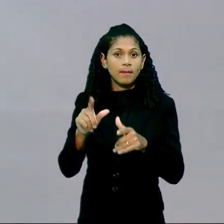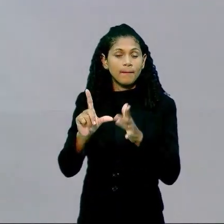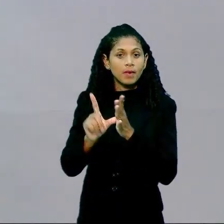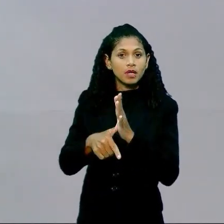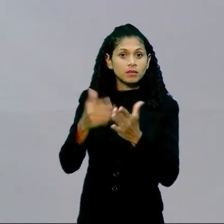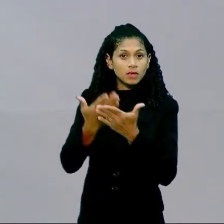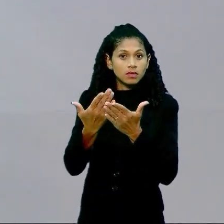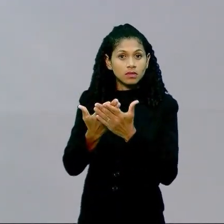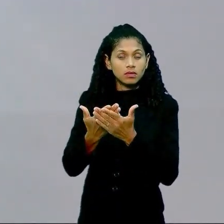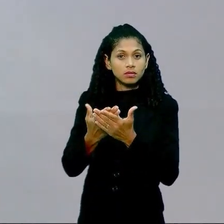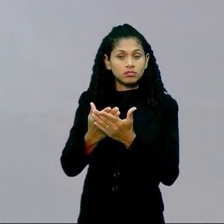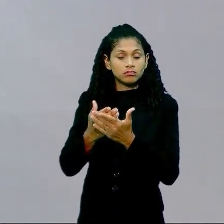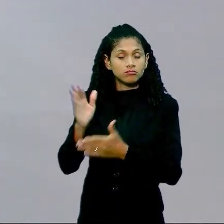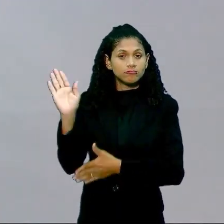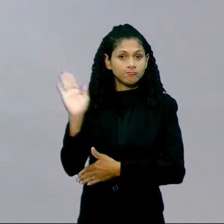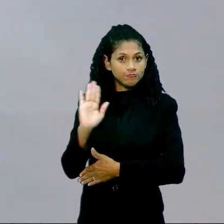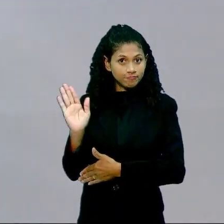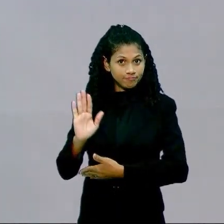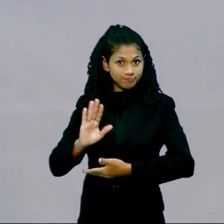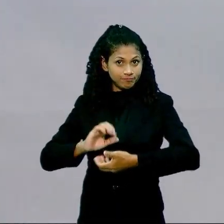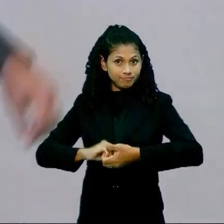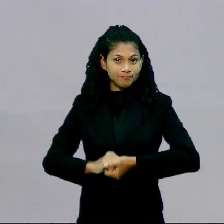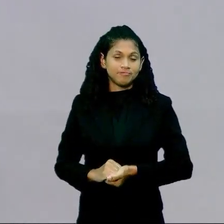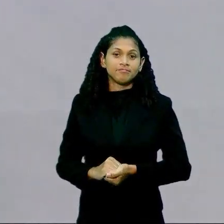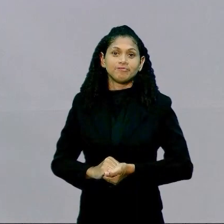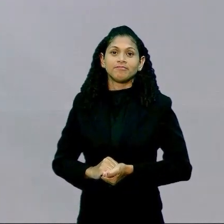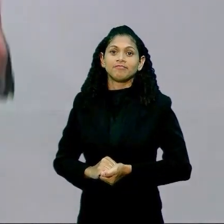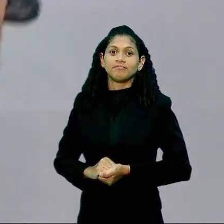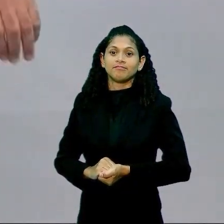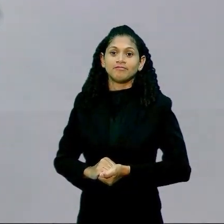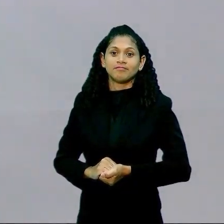próxima e partiu